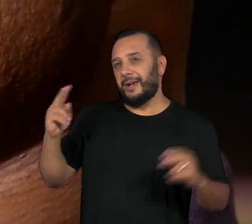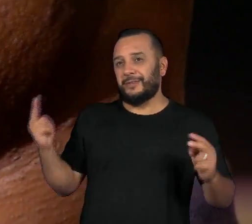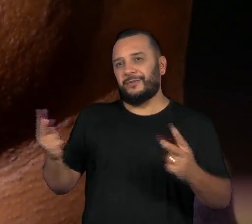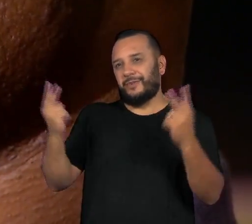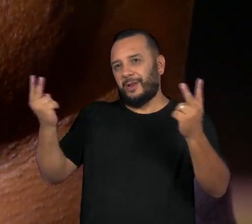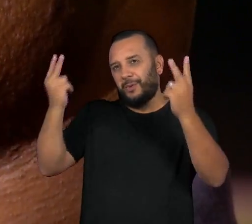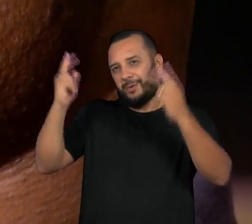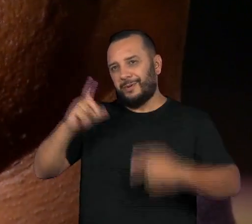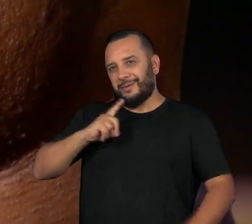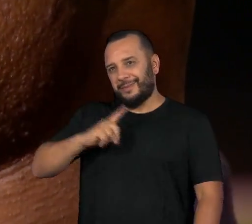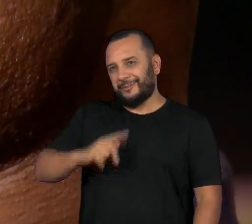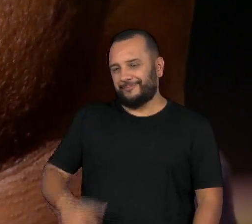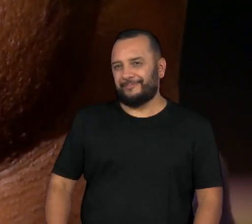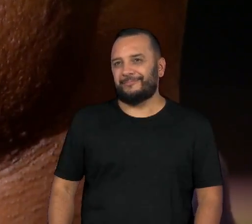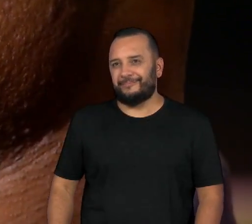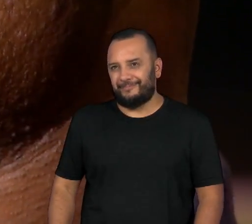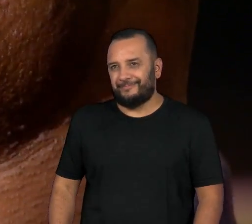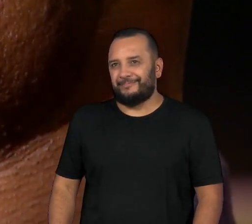tem.